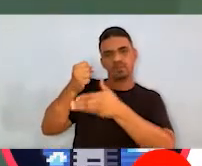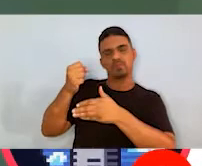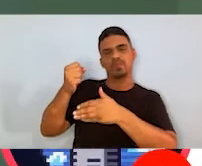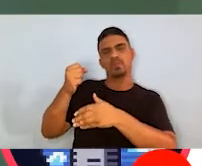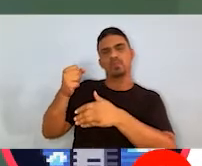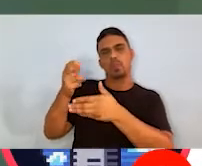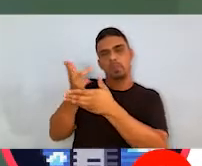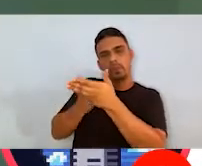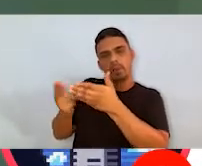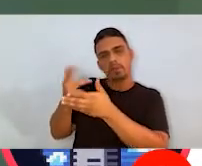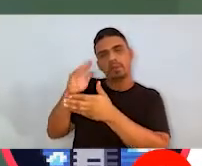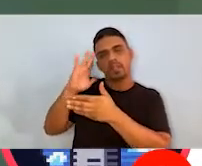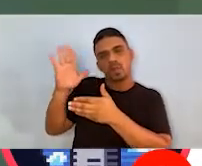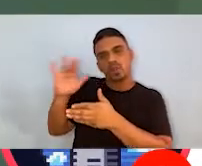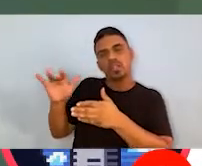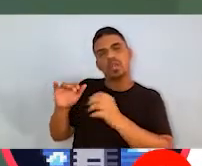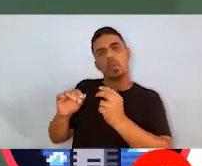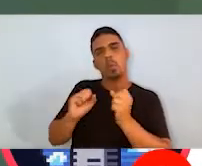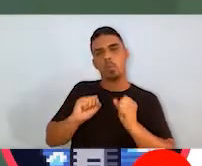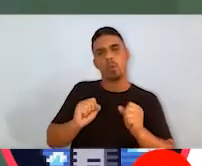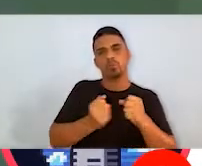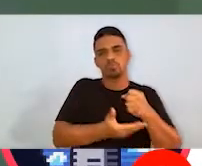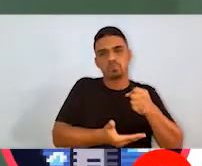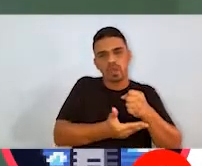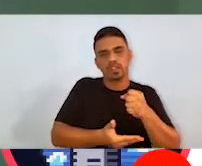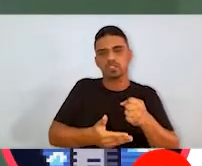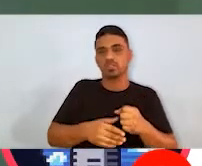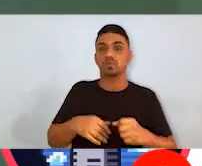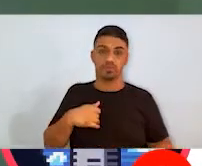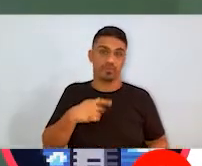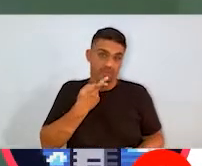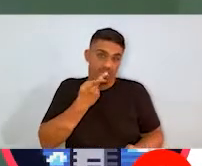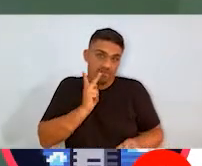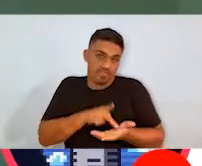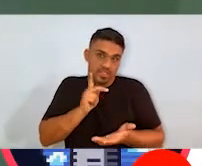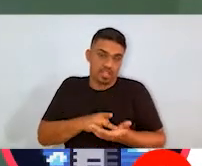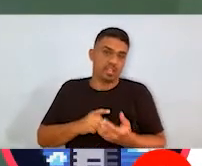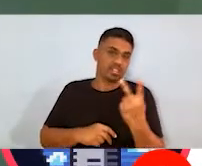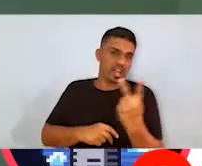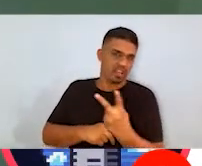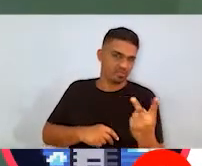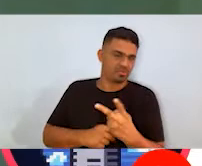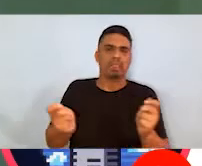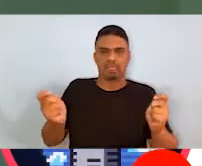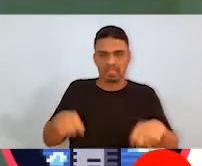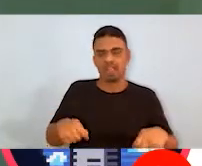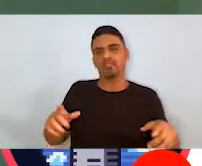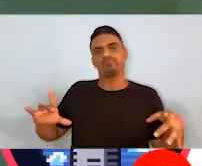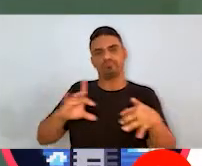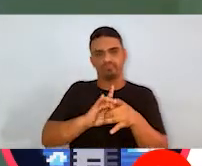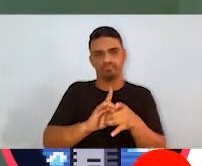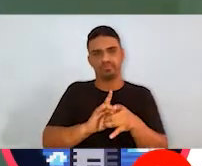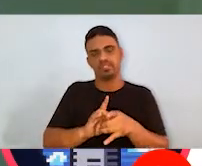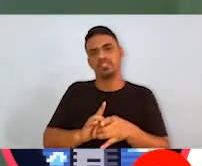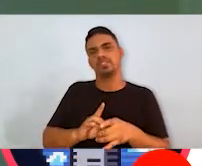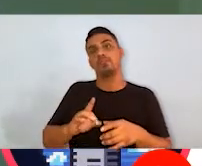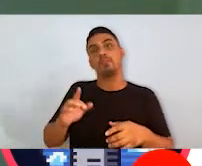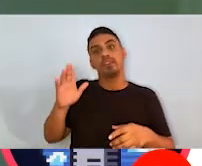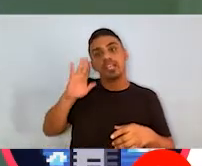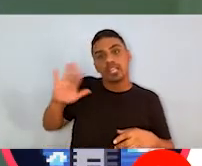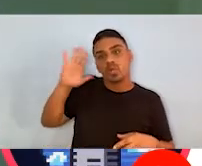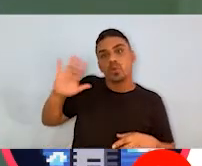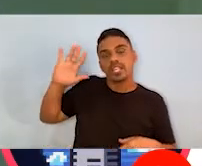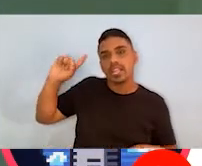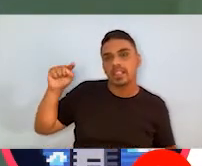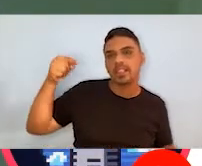já ir praticando pixel art mais básica antes? Eu acho que dá para fazer as duas coisas, só não dá para deixar os fundamentos de desenho para depois.